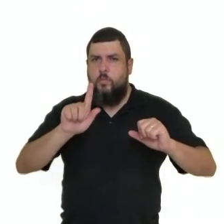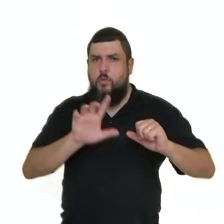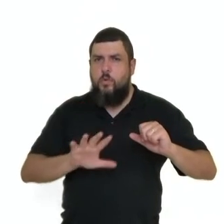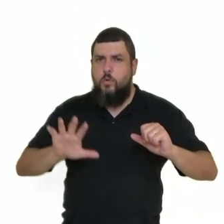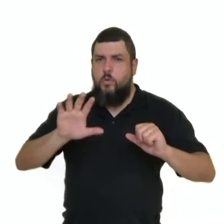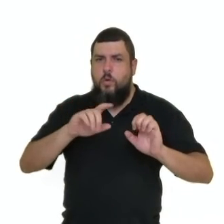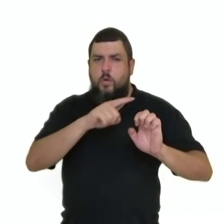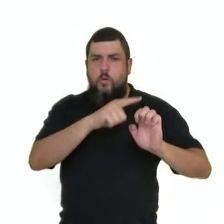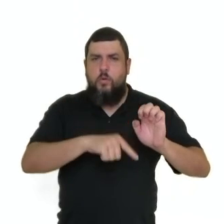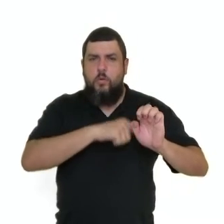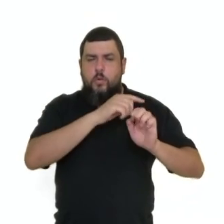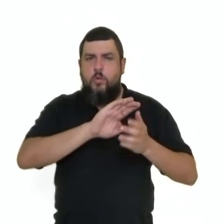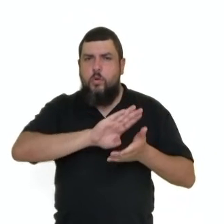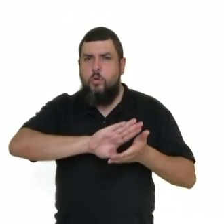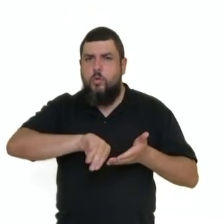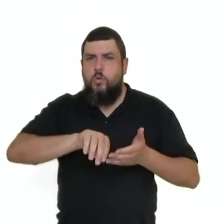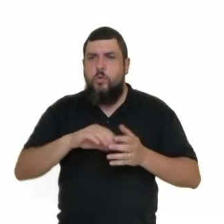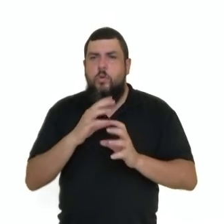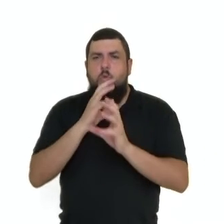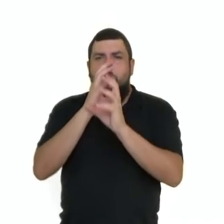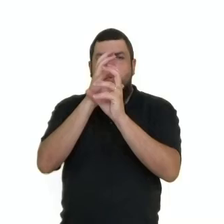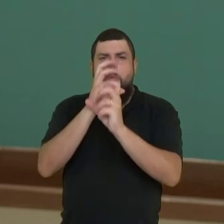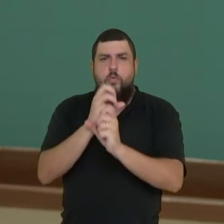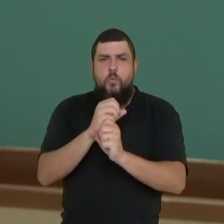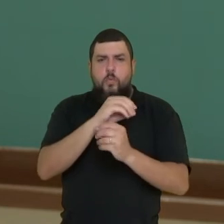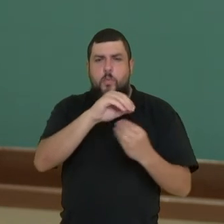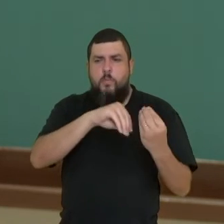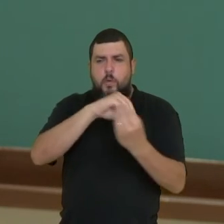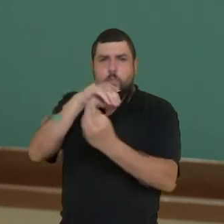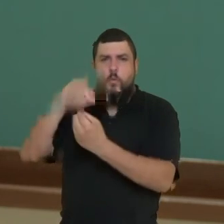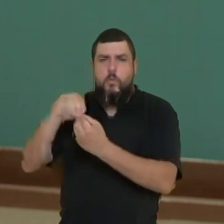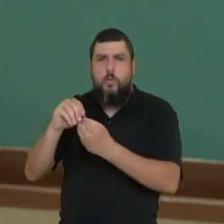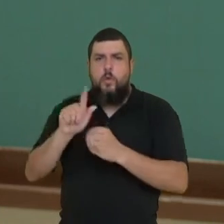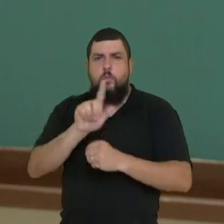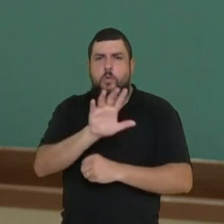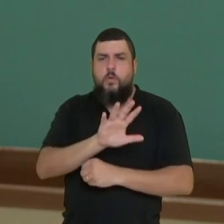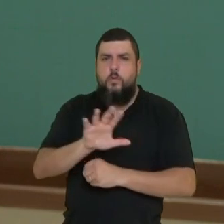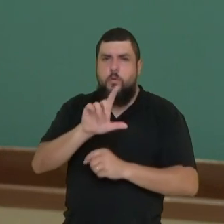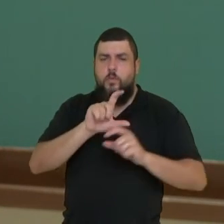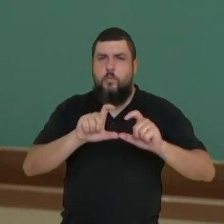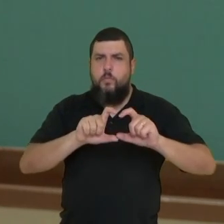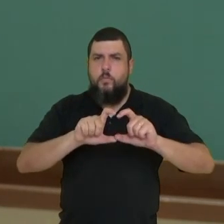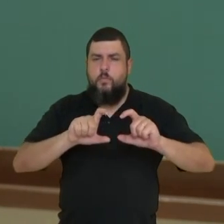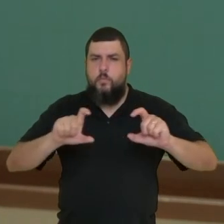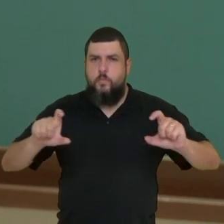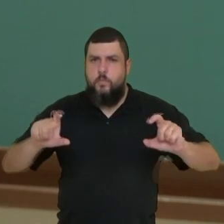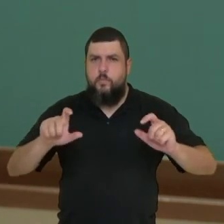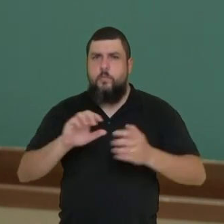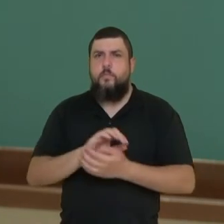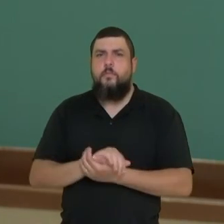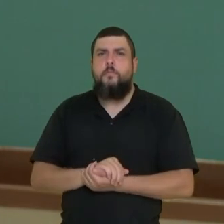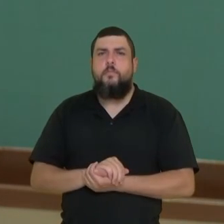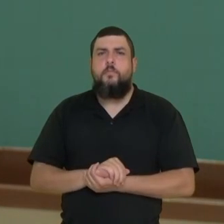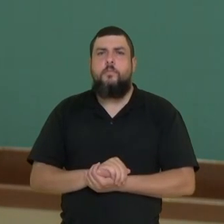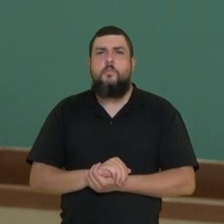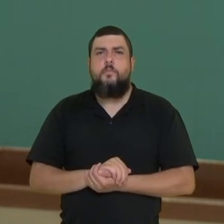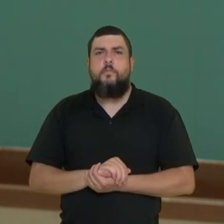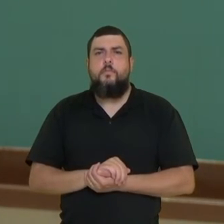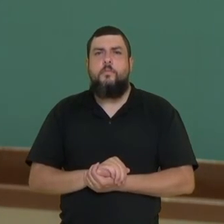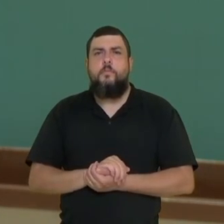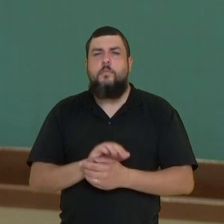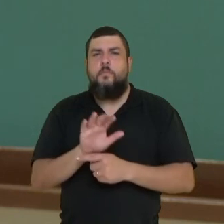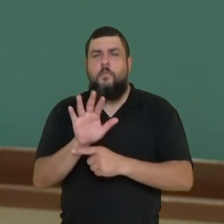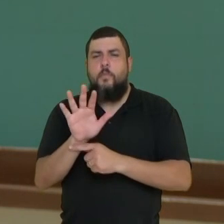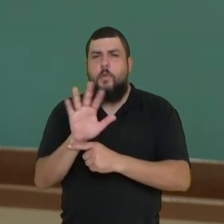elétrons, soma as duas semi-reações e tem a reação global da eletrólise, nesse caso, do cloreto de sódio. Nesse